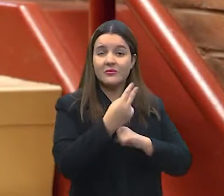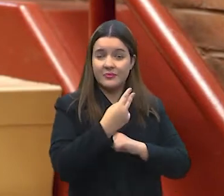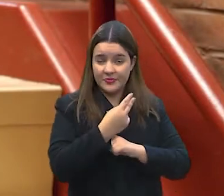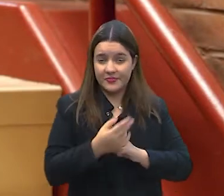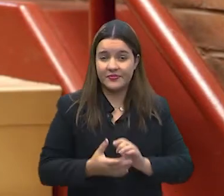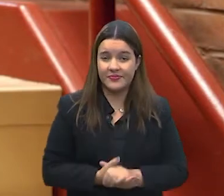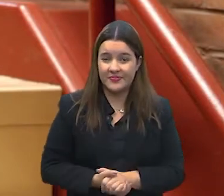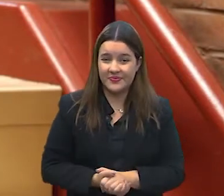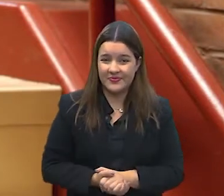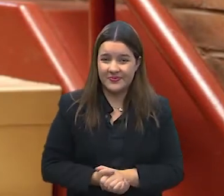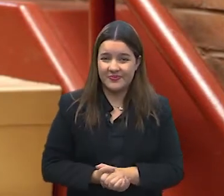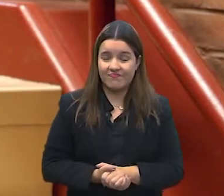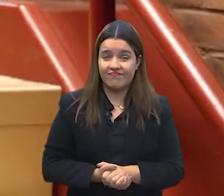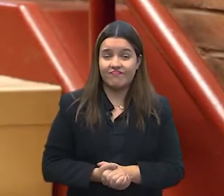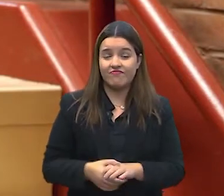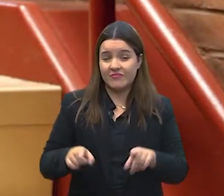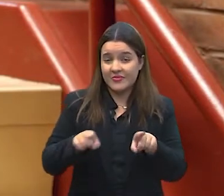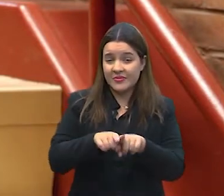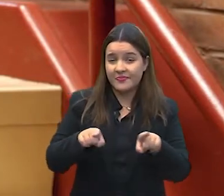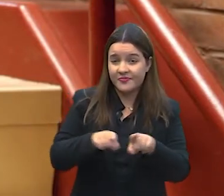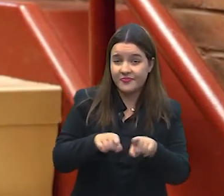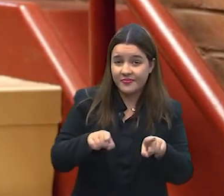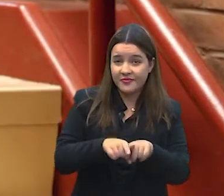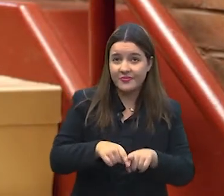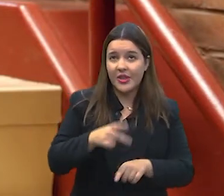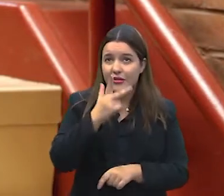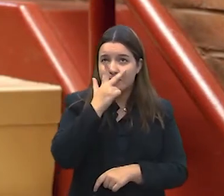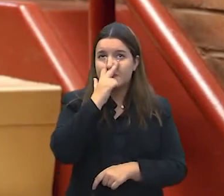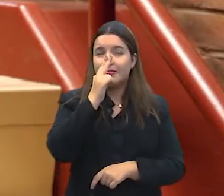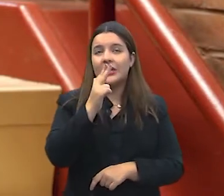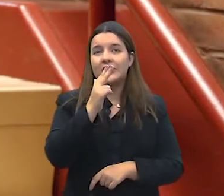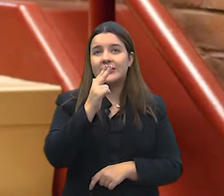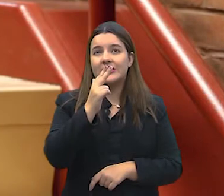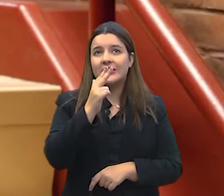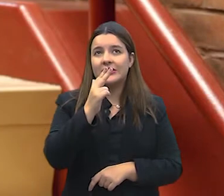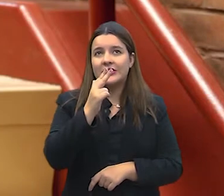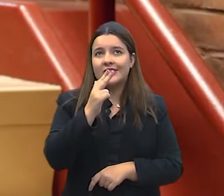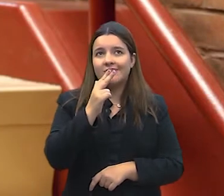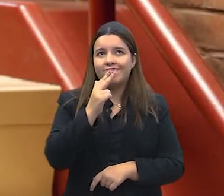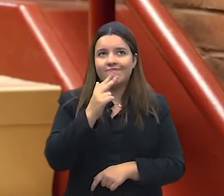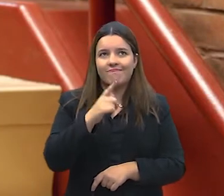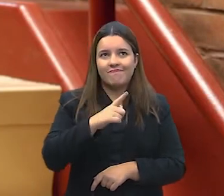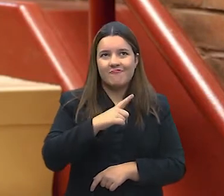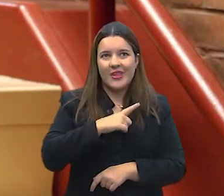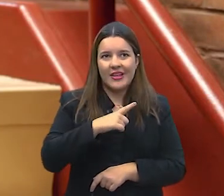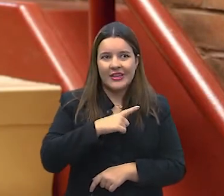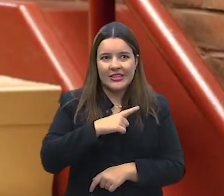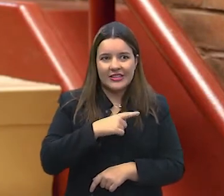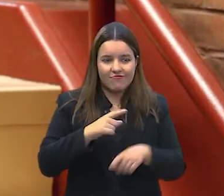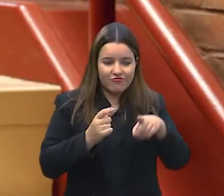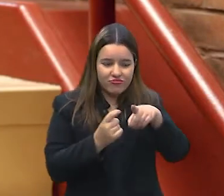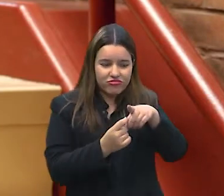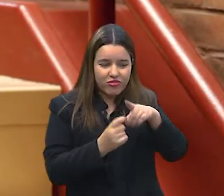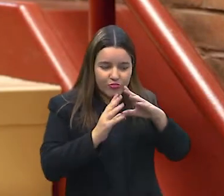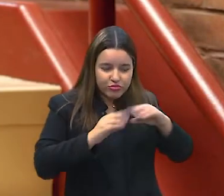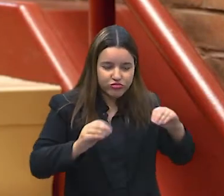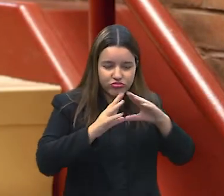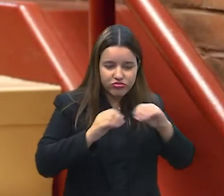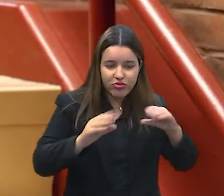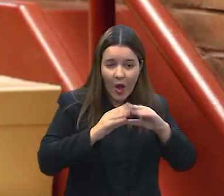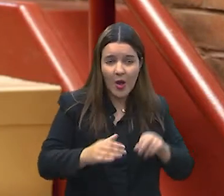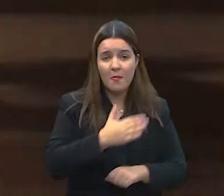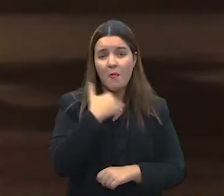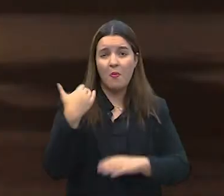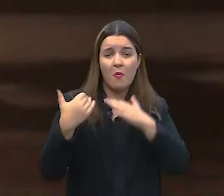né? E o resultado é uma prevalência muito alta dessa doença e uma mortalidade cada